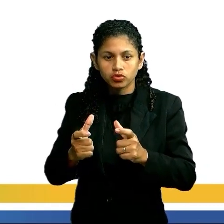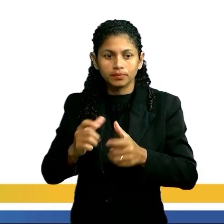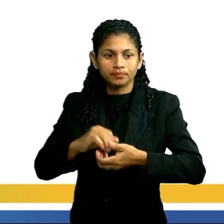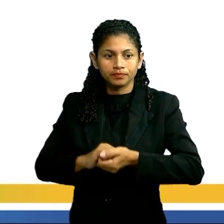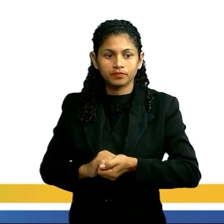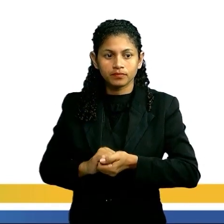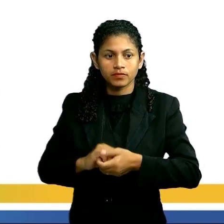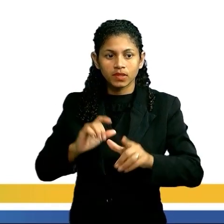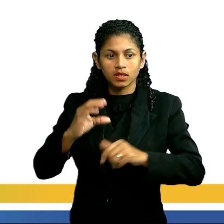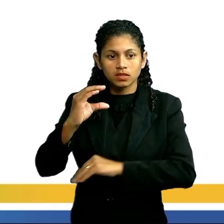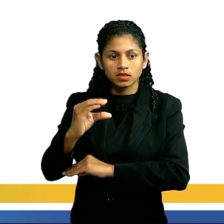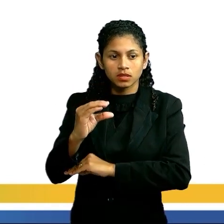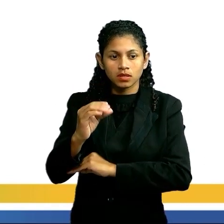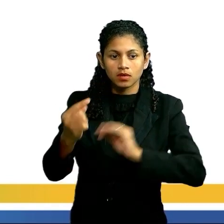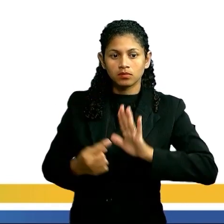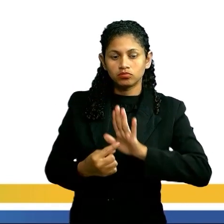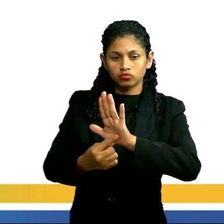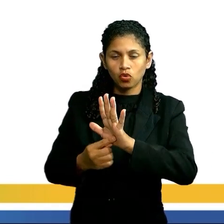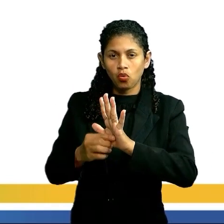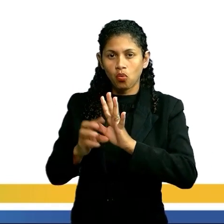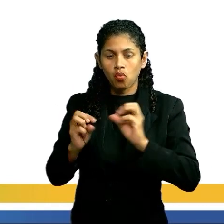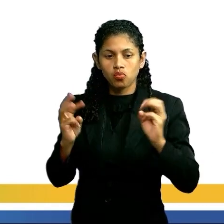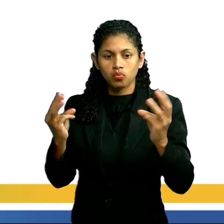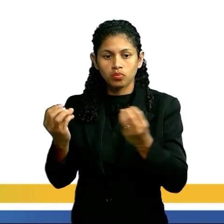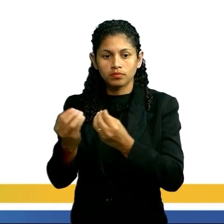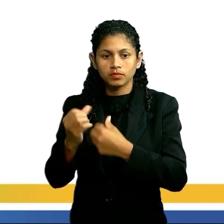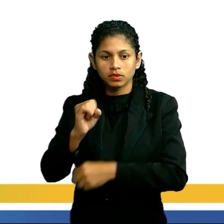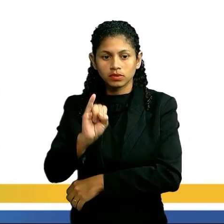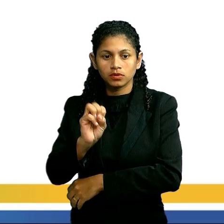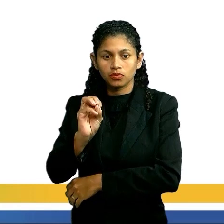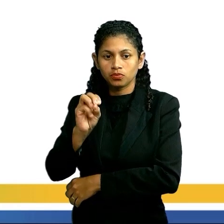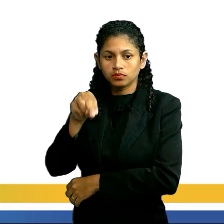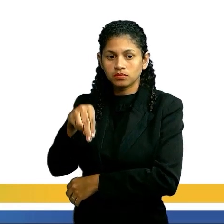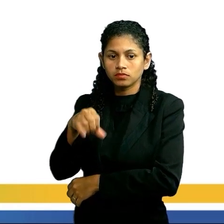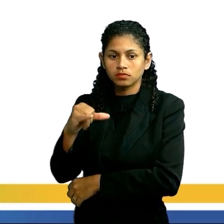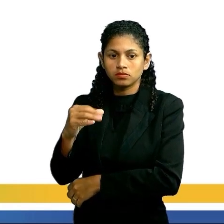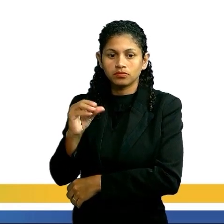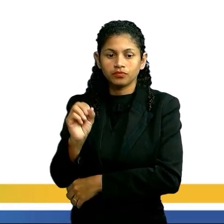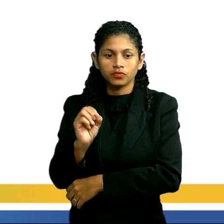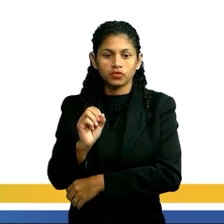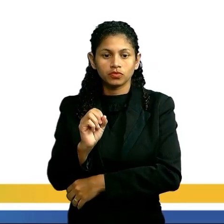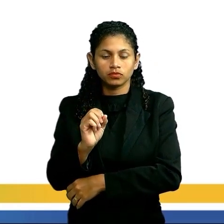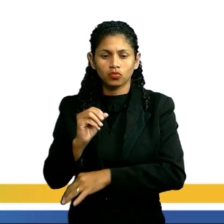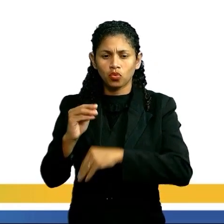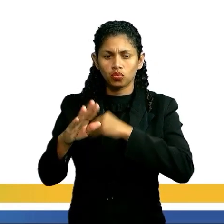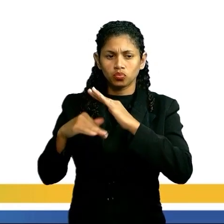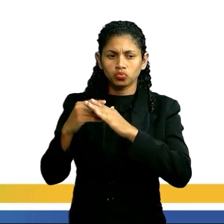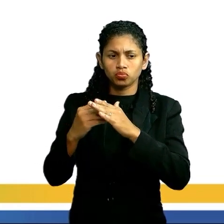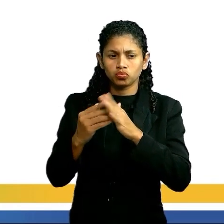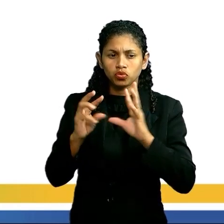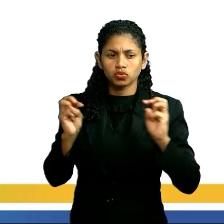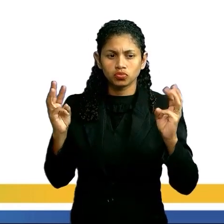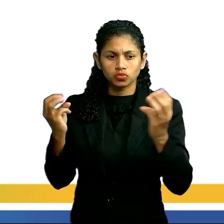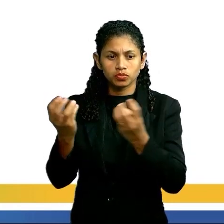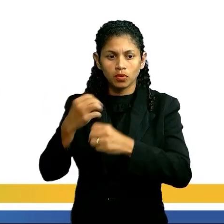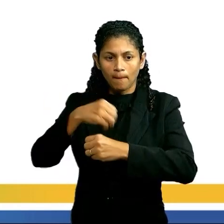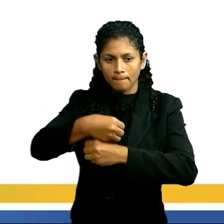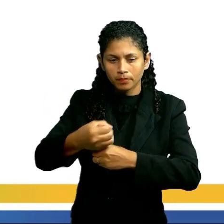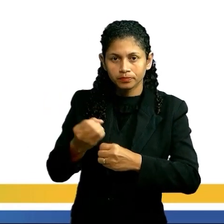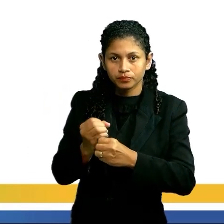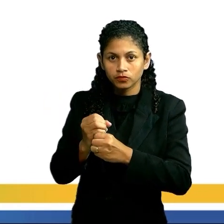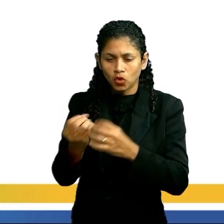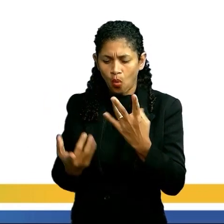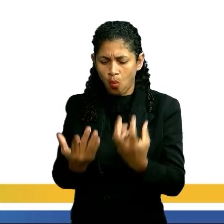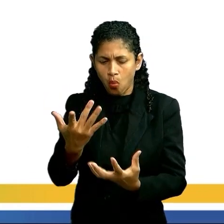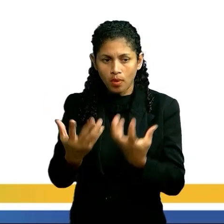geram substâncias moleculares quando aquecidos. D. Se trata do primeiro caso de